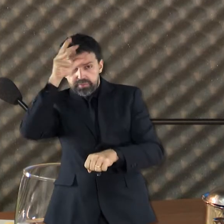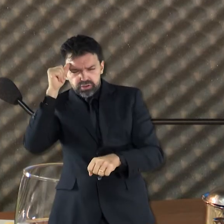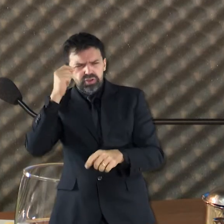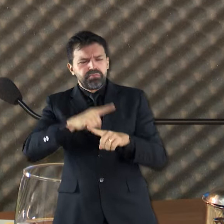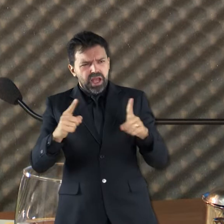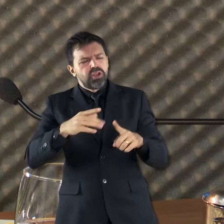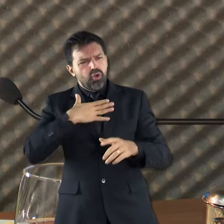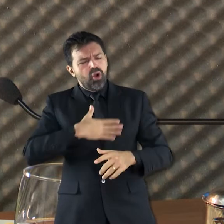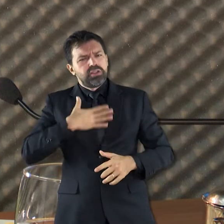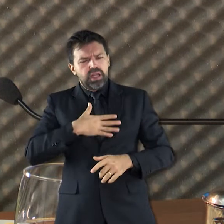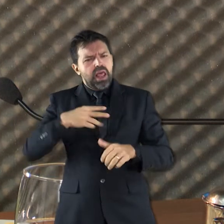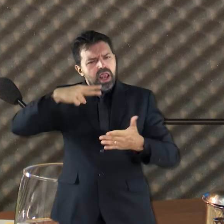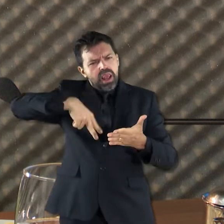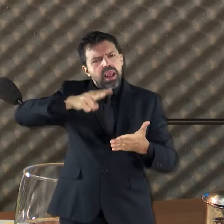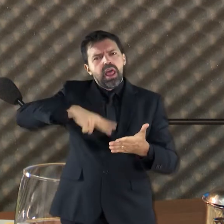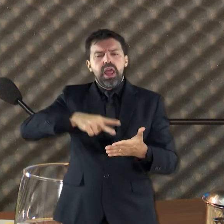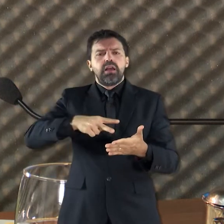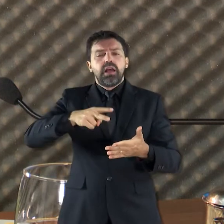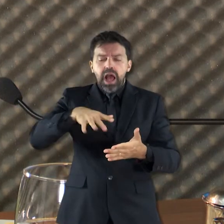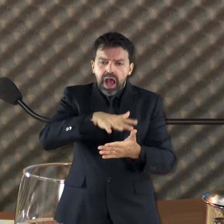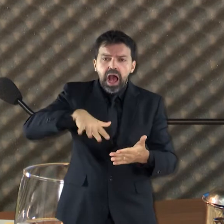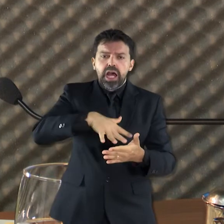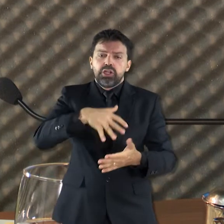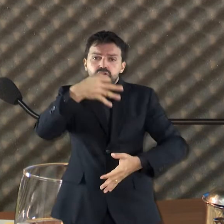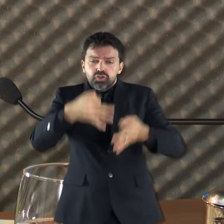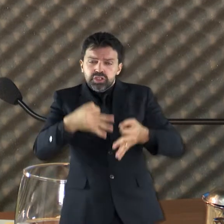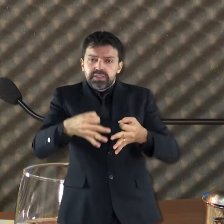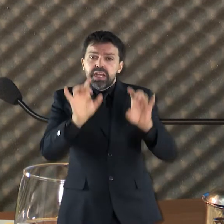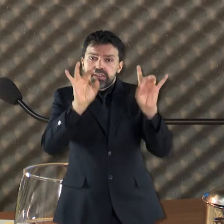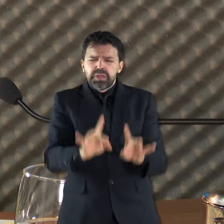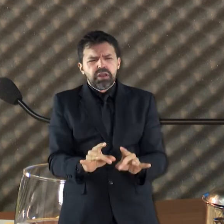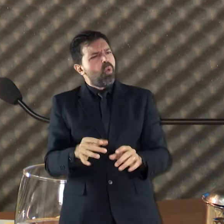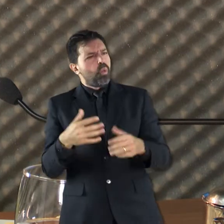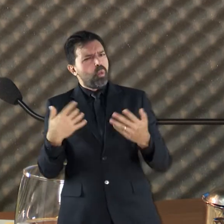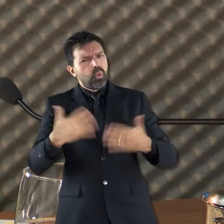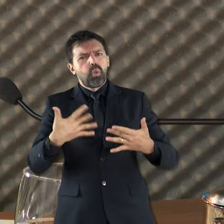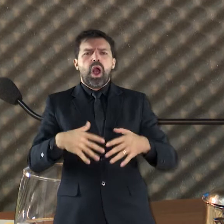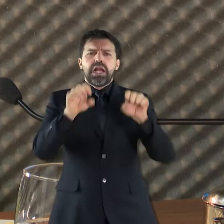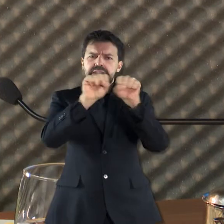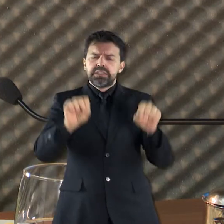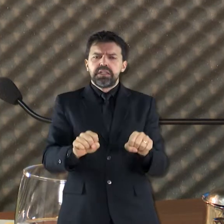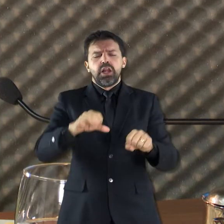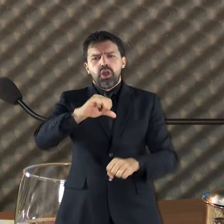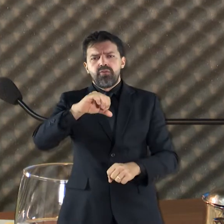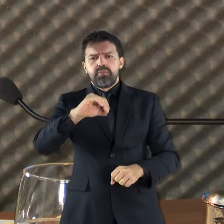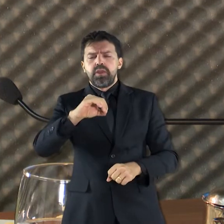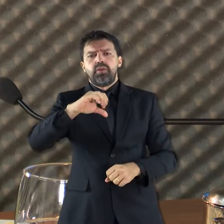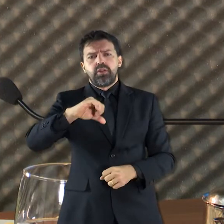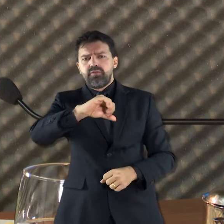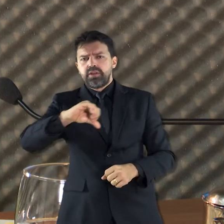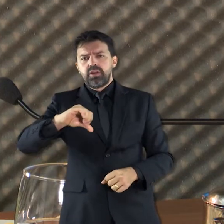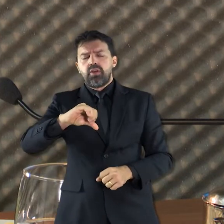ler uns livros sobre juizados especiais para me reciclar. Aí, que sistema bacana, né? 9.099, que é a lei